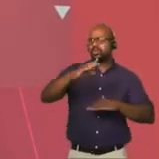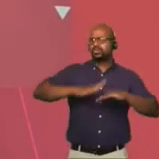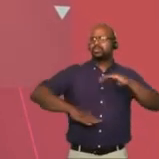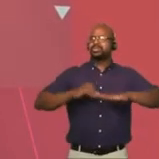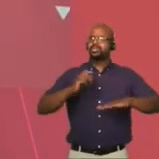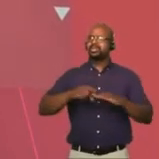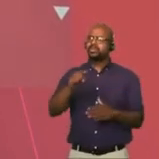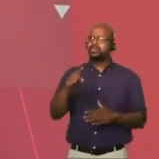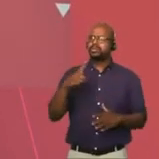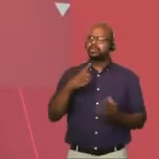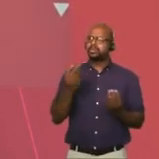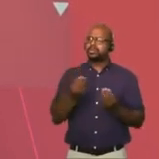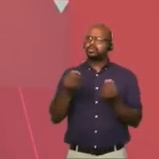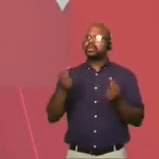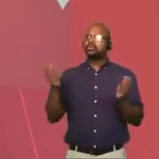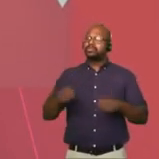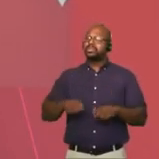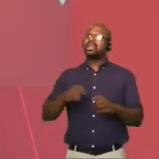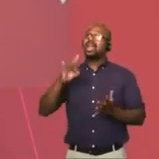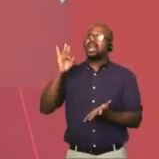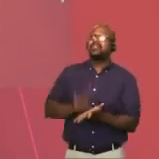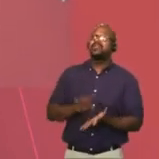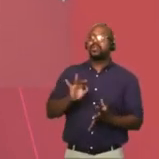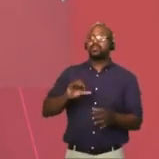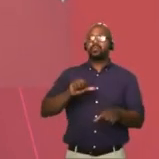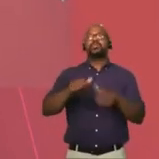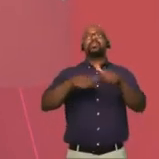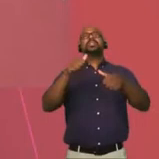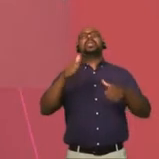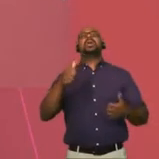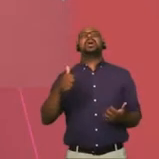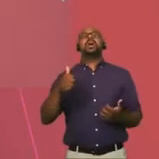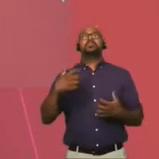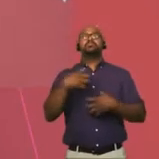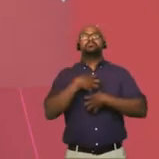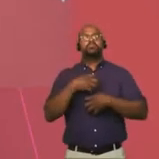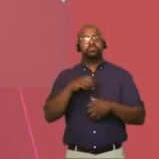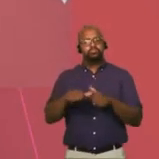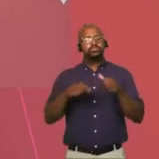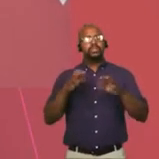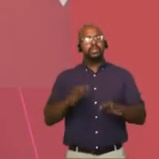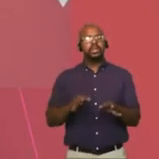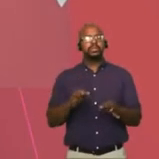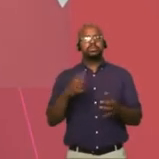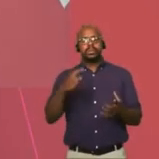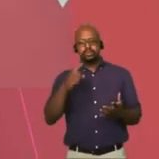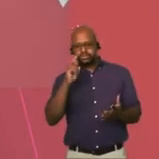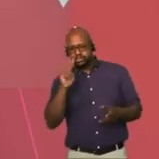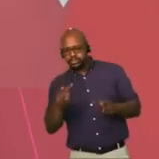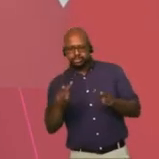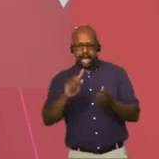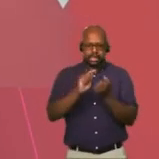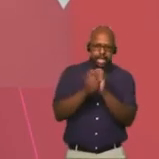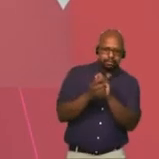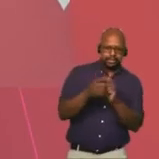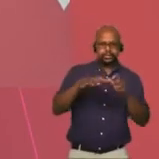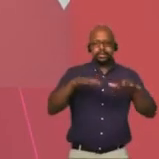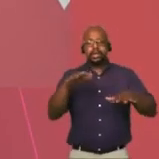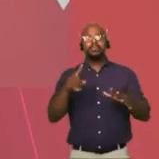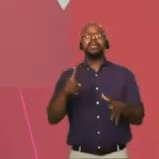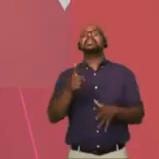sua produção para você ter uma carga que seja efetiva para mudar mudar para provocar alteração bom então tem que trocar adaptação